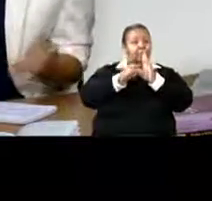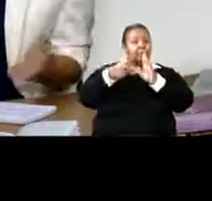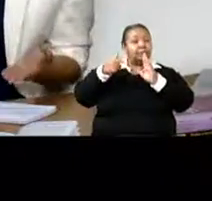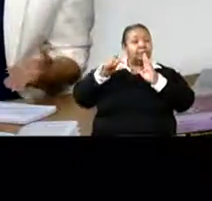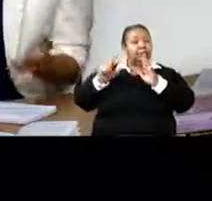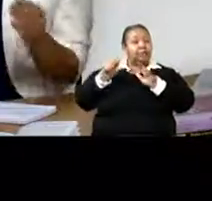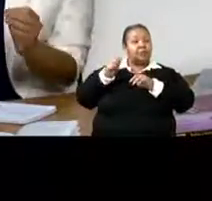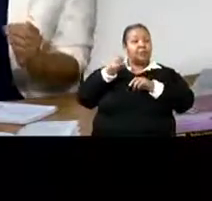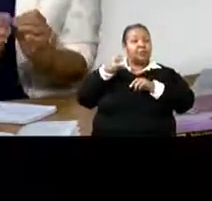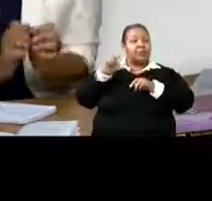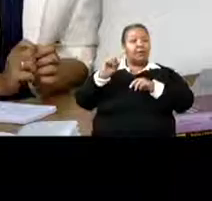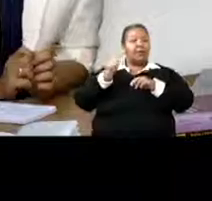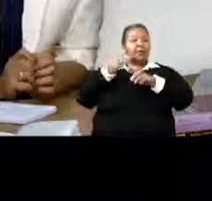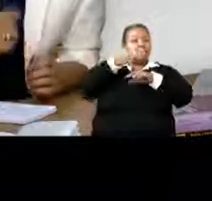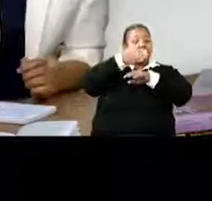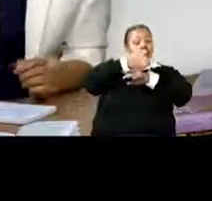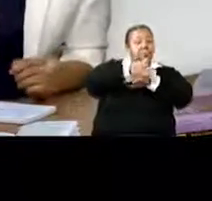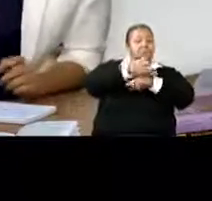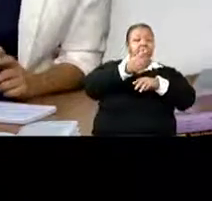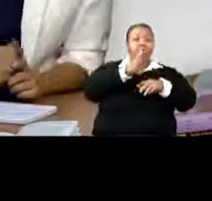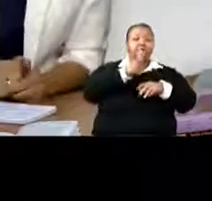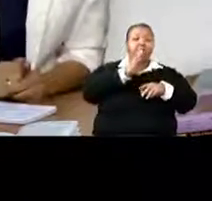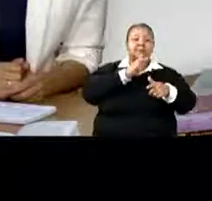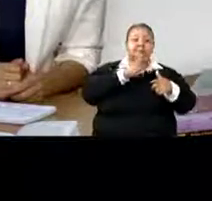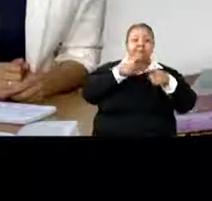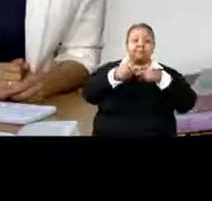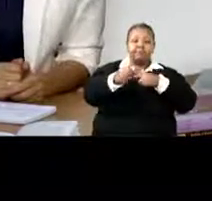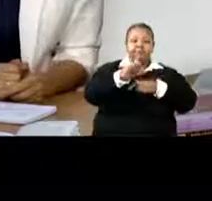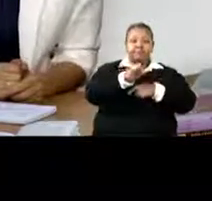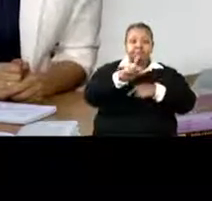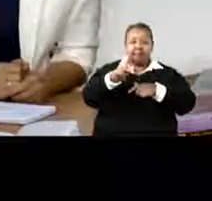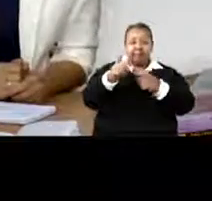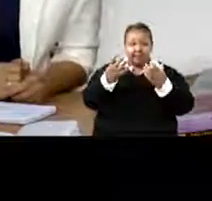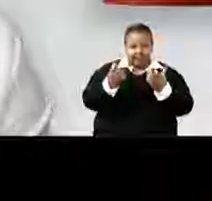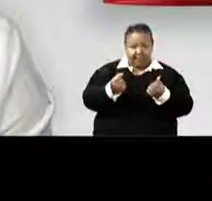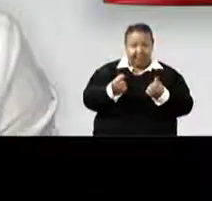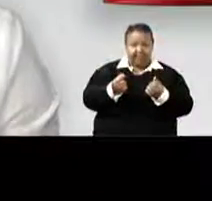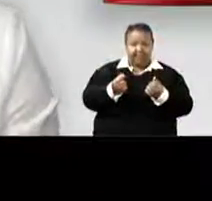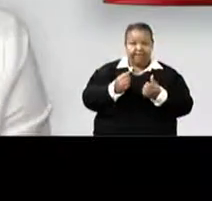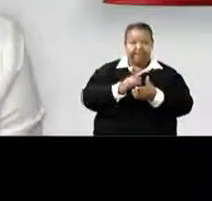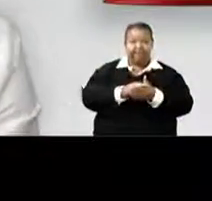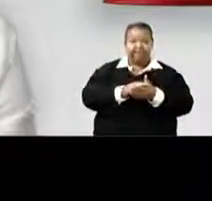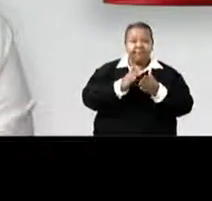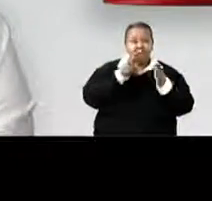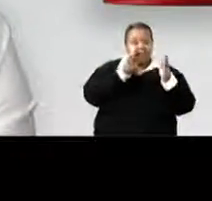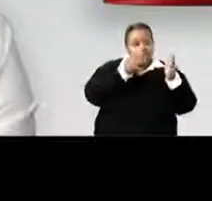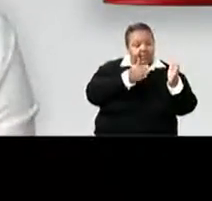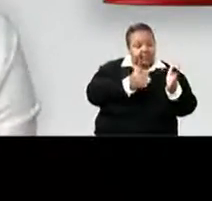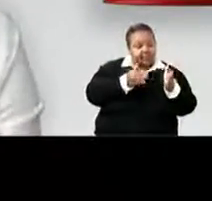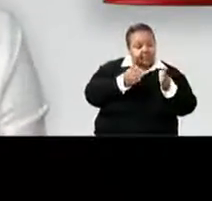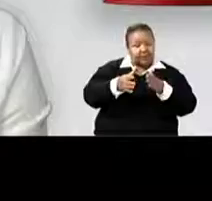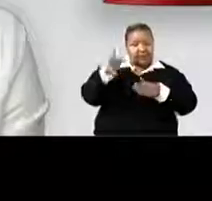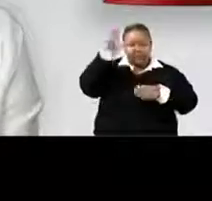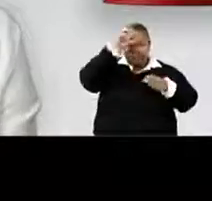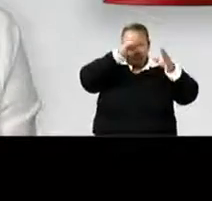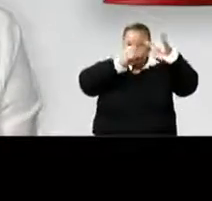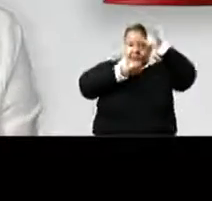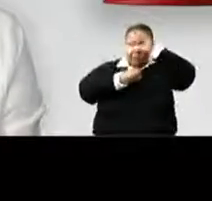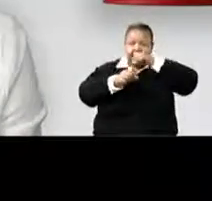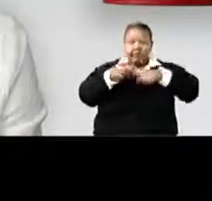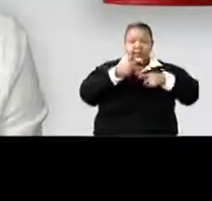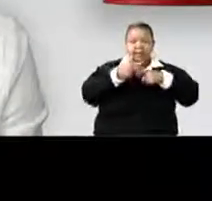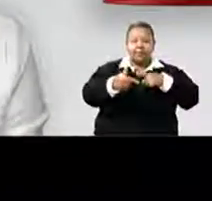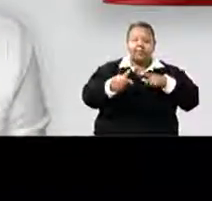no ambiente virtual antes de conhecer resolver as situações problema vamos lá as etapas para compreender e resolver as